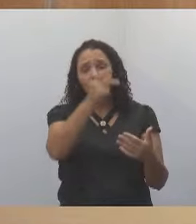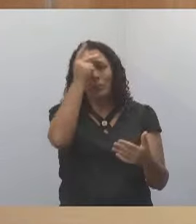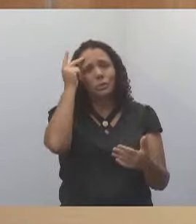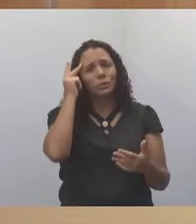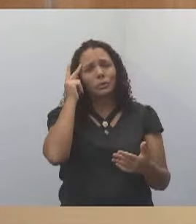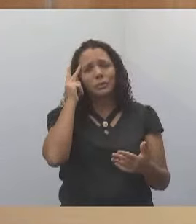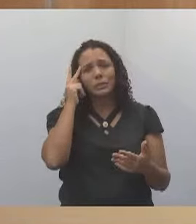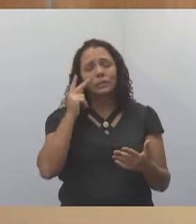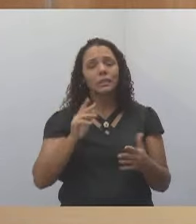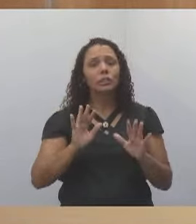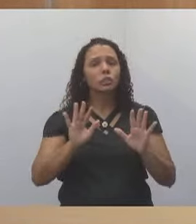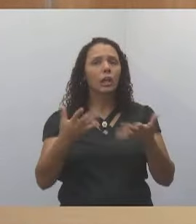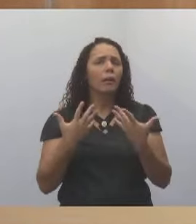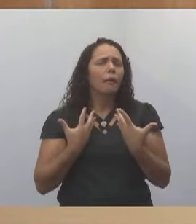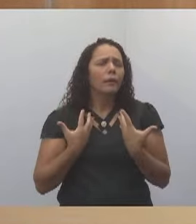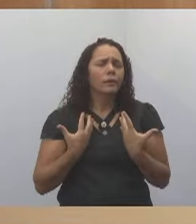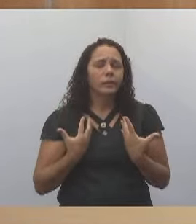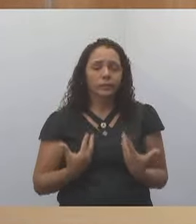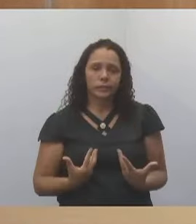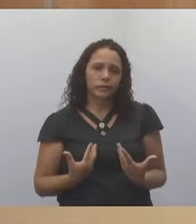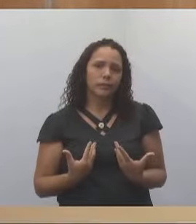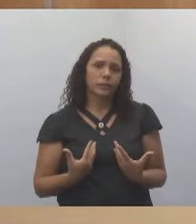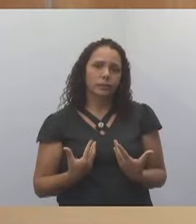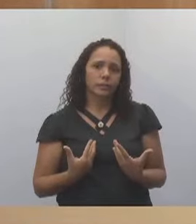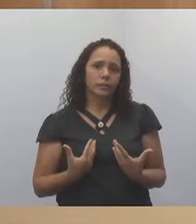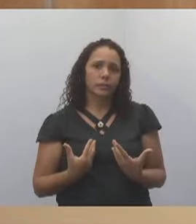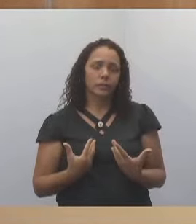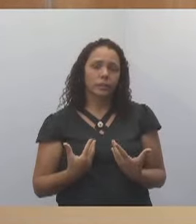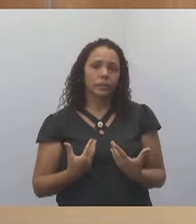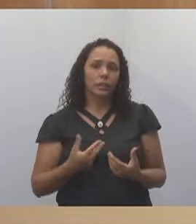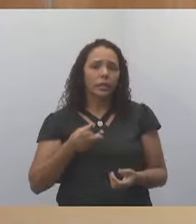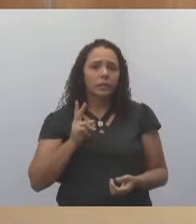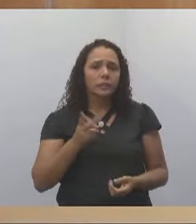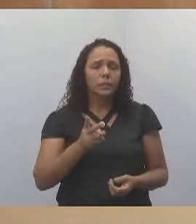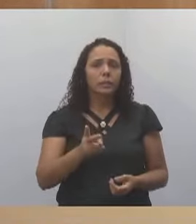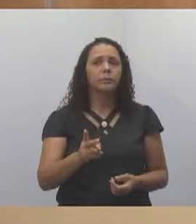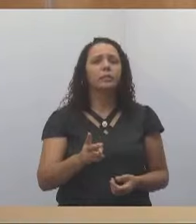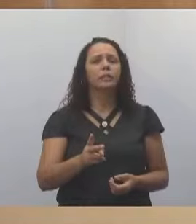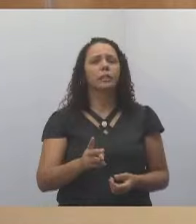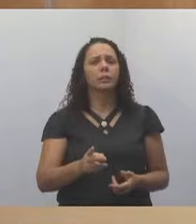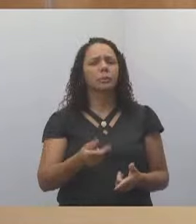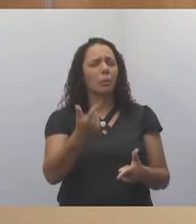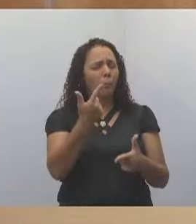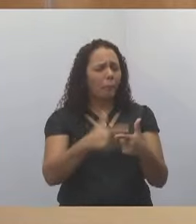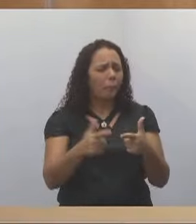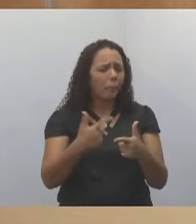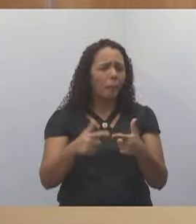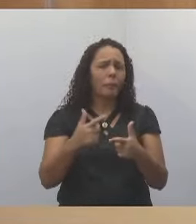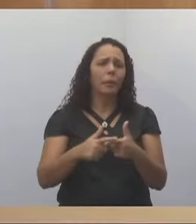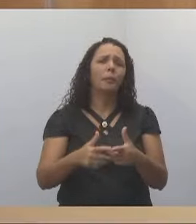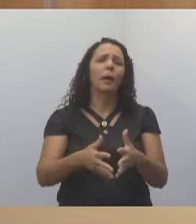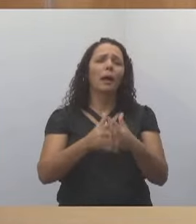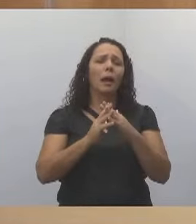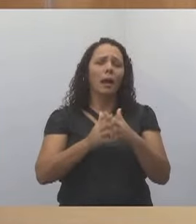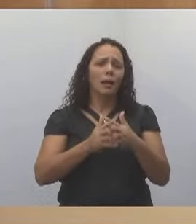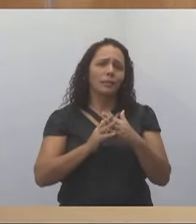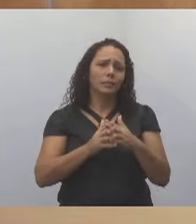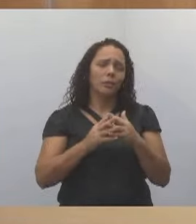mais conviver com essa perturbação do sossego,